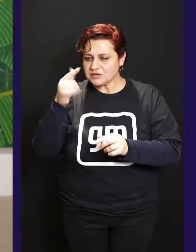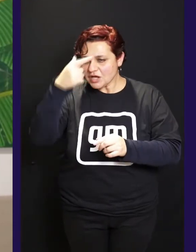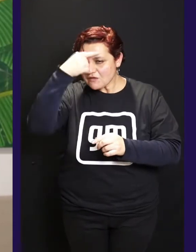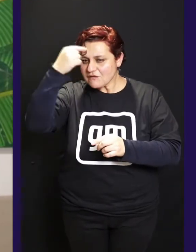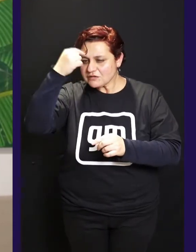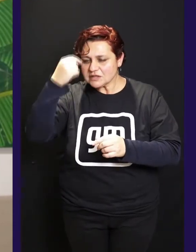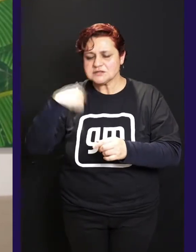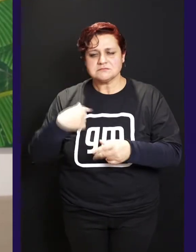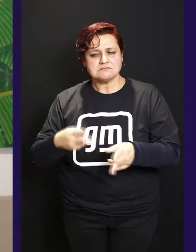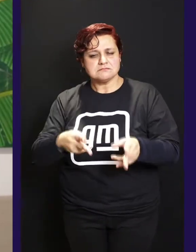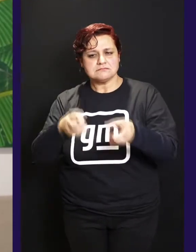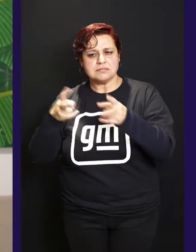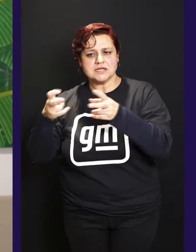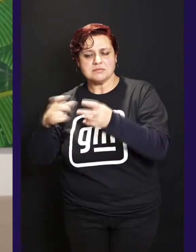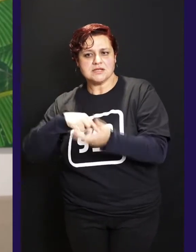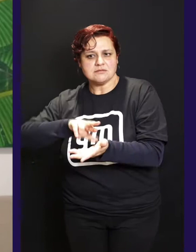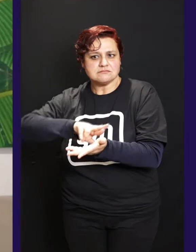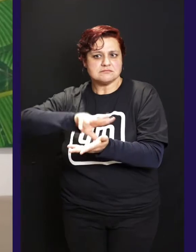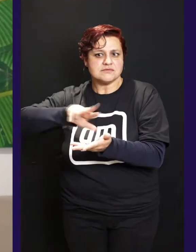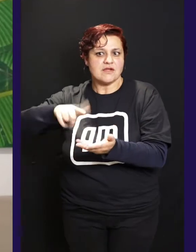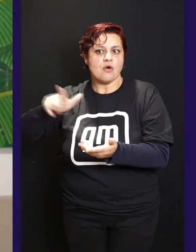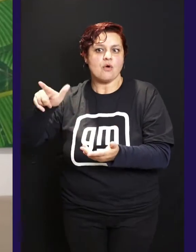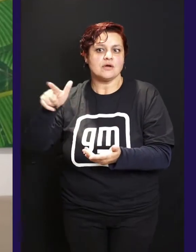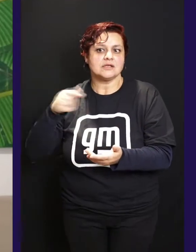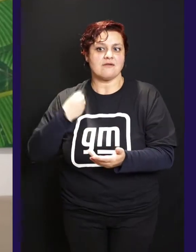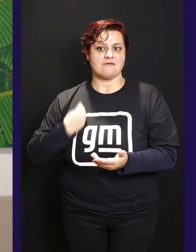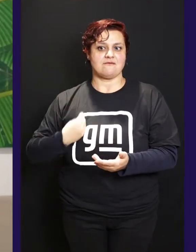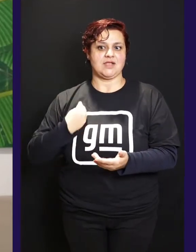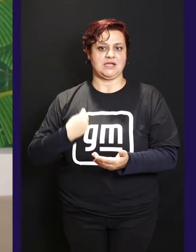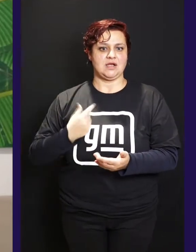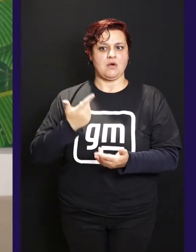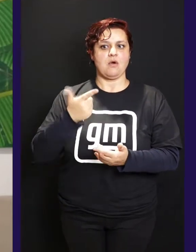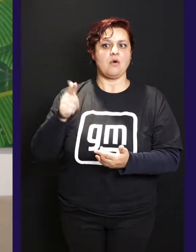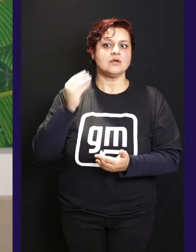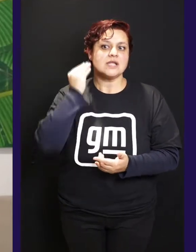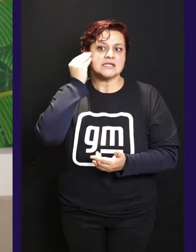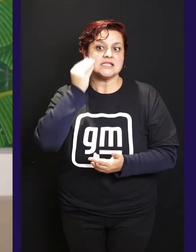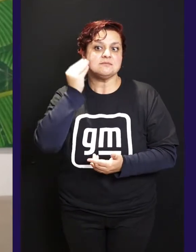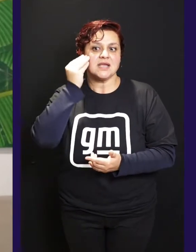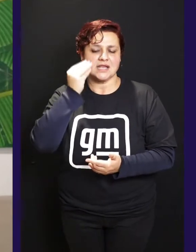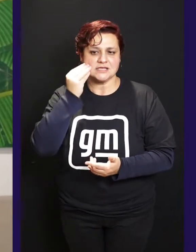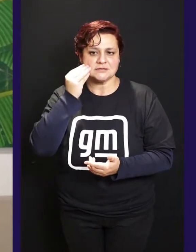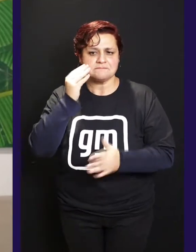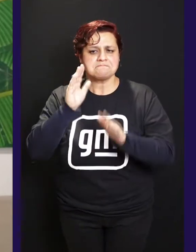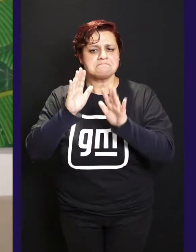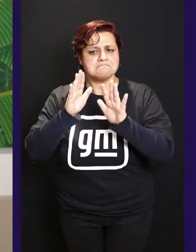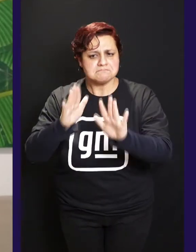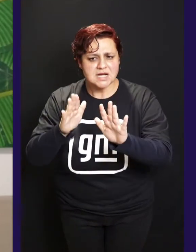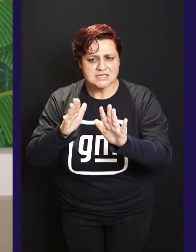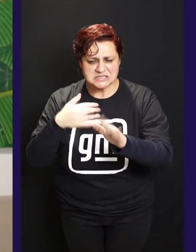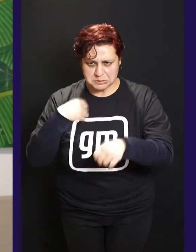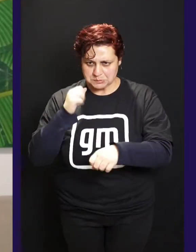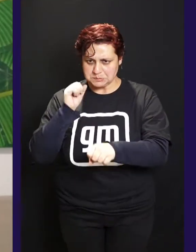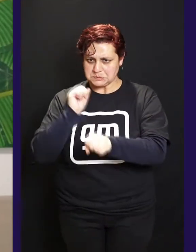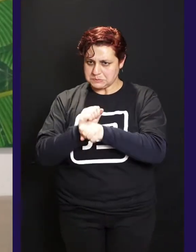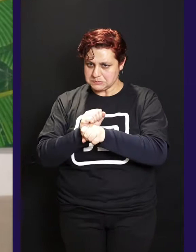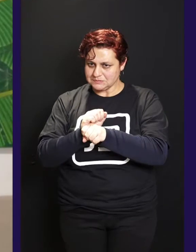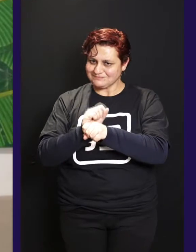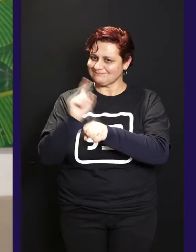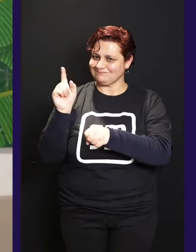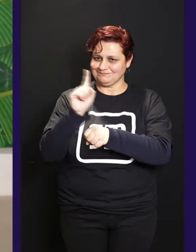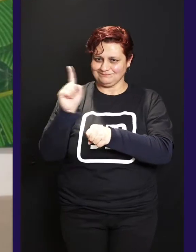outras vivências. Isso fez com que eu abrisse mais a minha cabeça para o mundo.